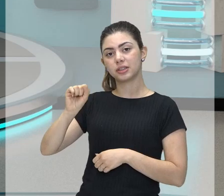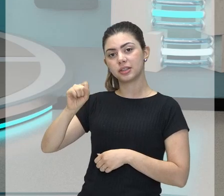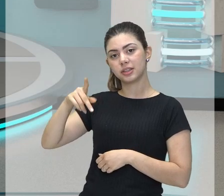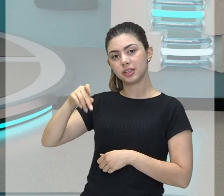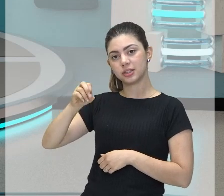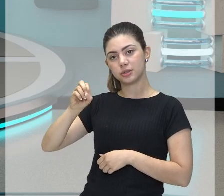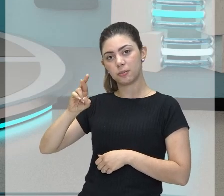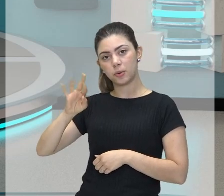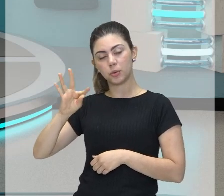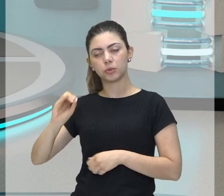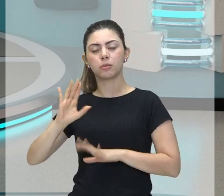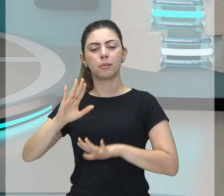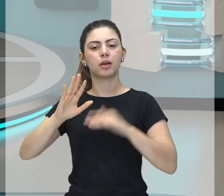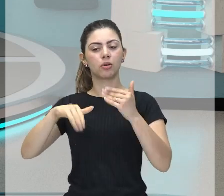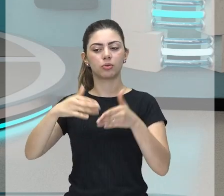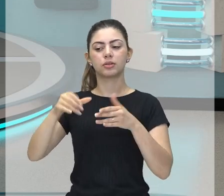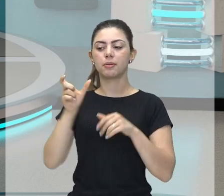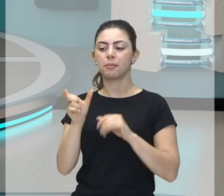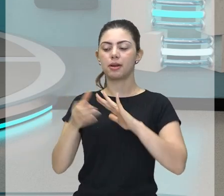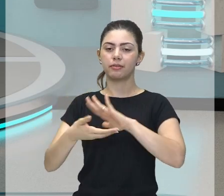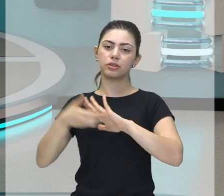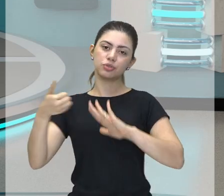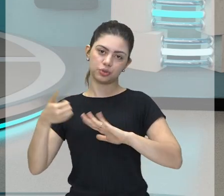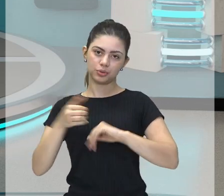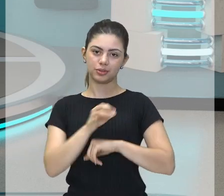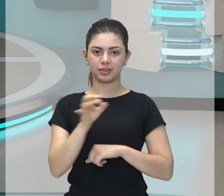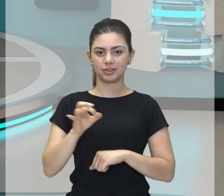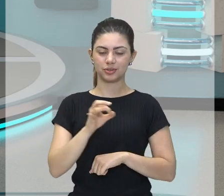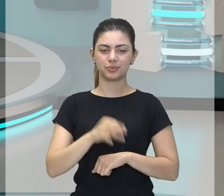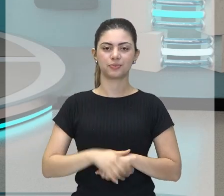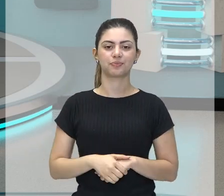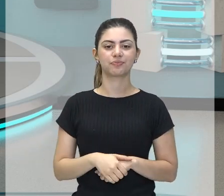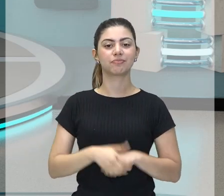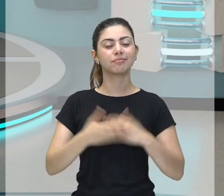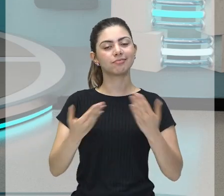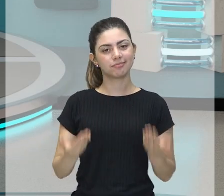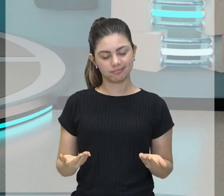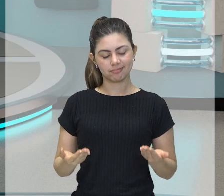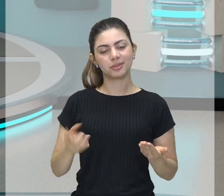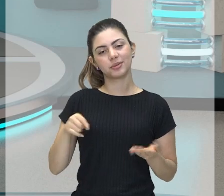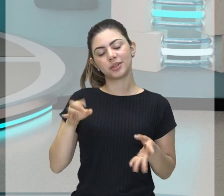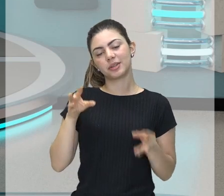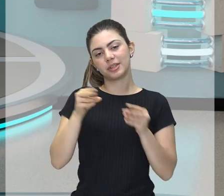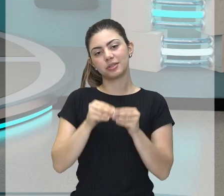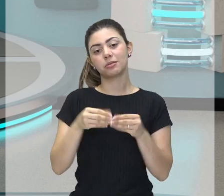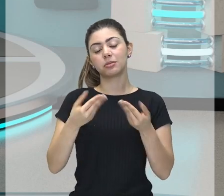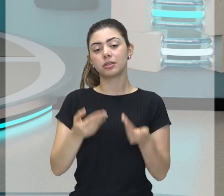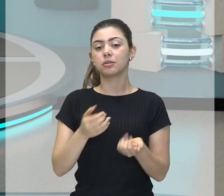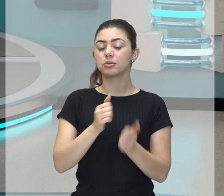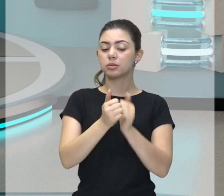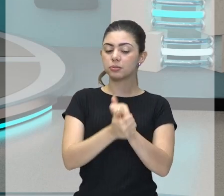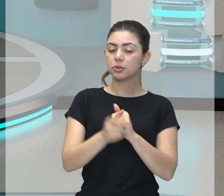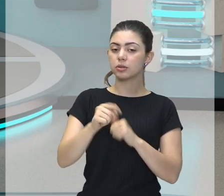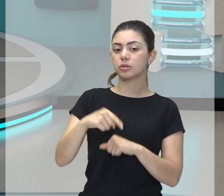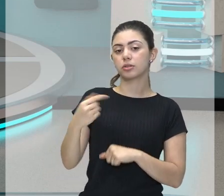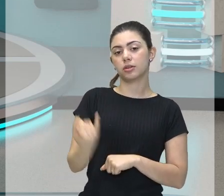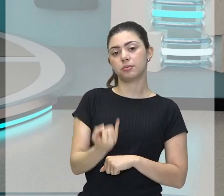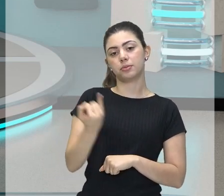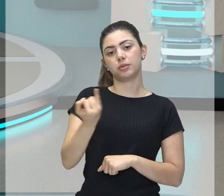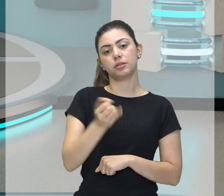aí acabou se tirando esse termo aí. Certo? Então, é isso, gente. O esporte ele é muito importante, ele